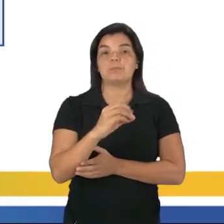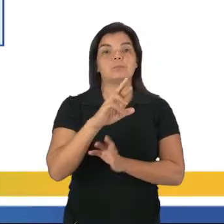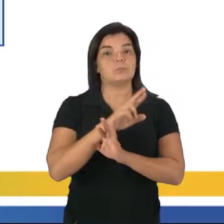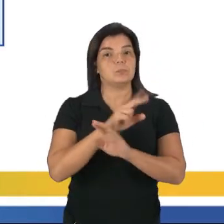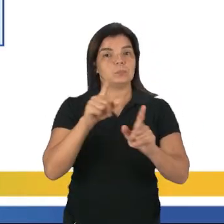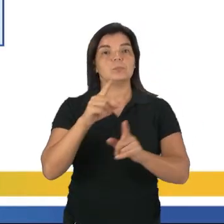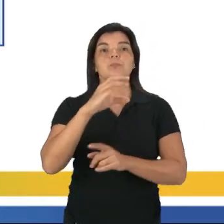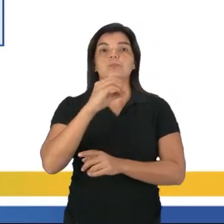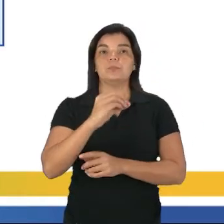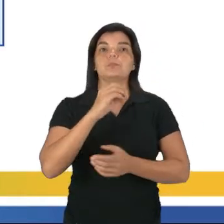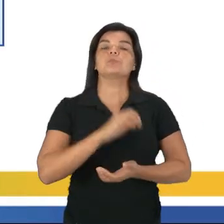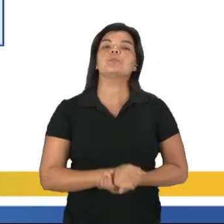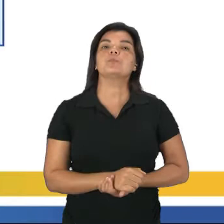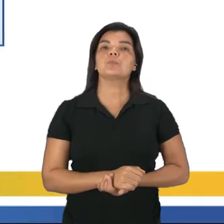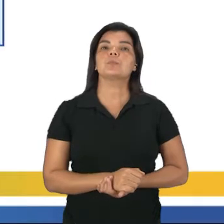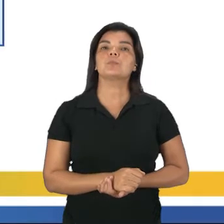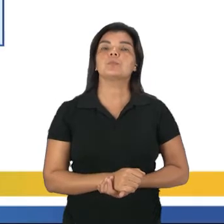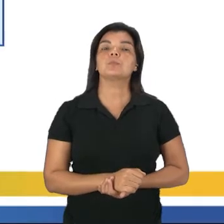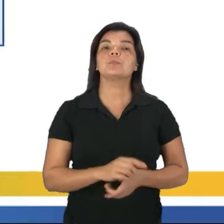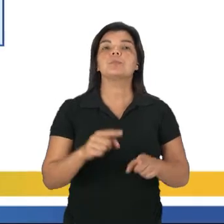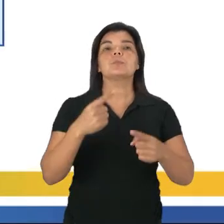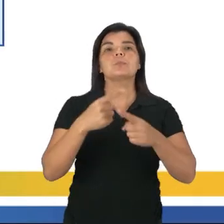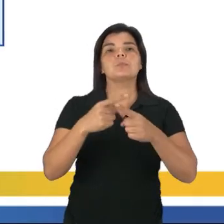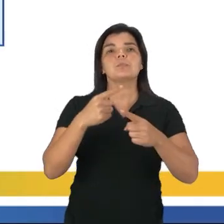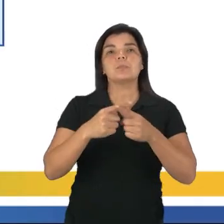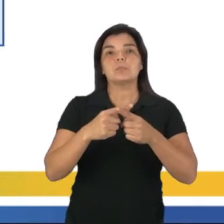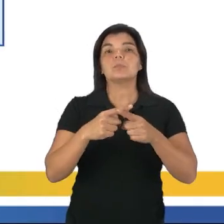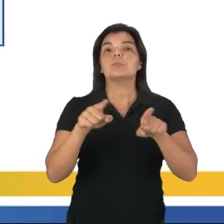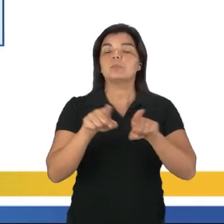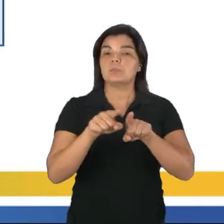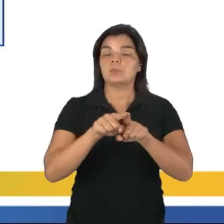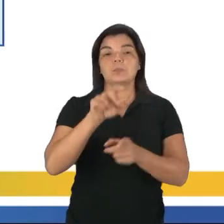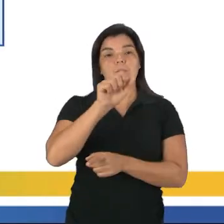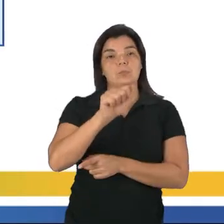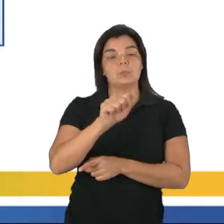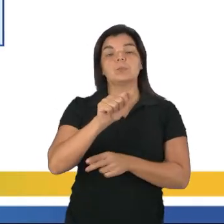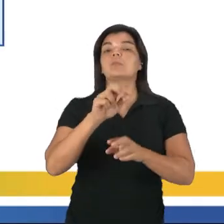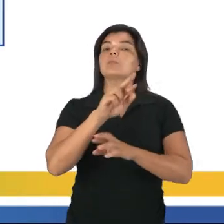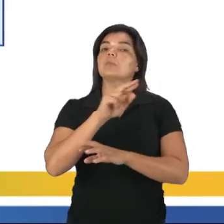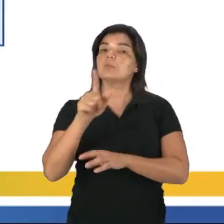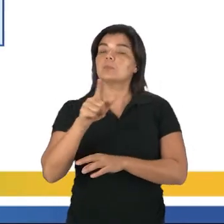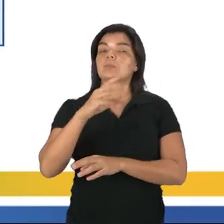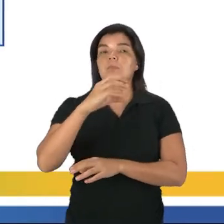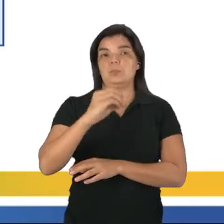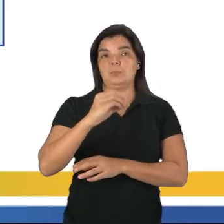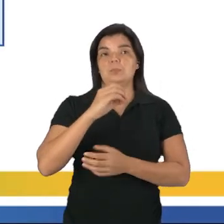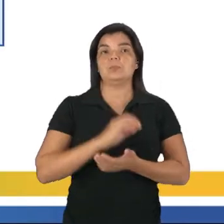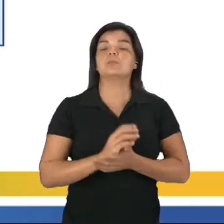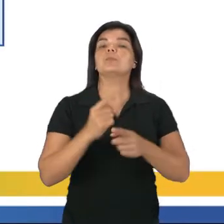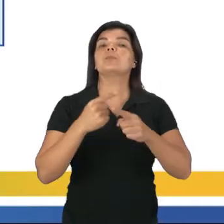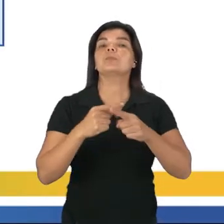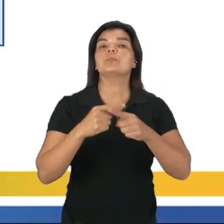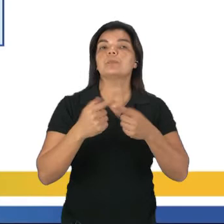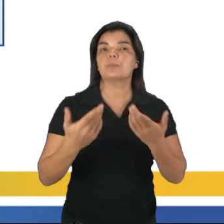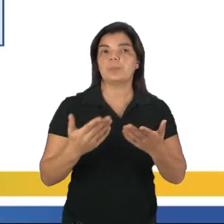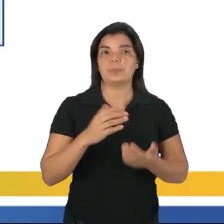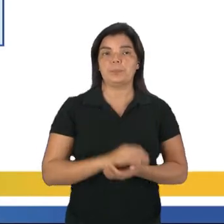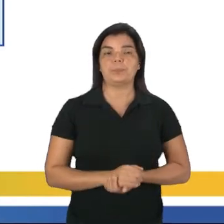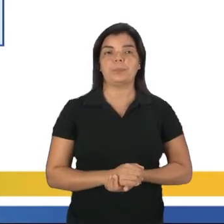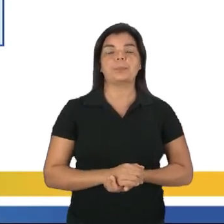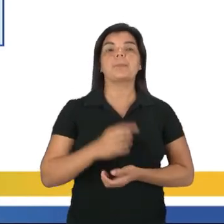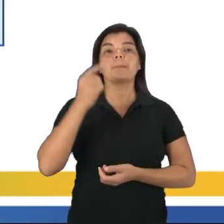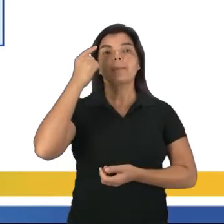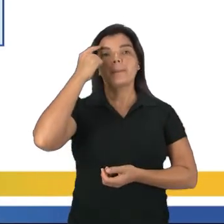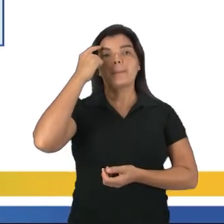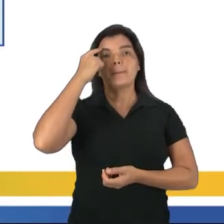diferente de zero. E a gente aqui vai entender por que é colocada essa restrição, por que o a ele deve ser diferente de zero. Vamos